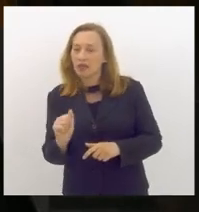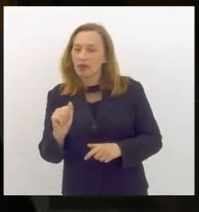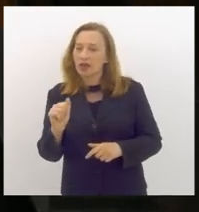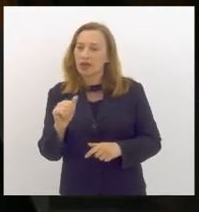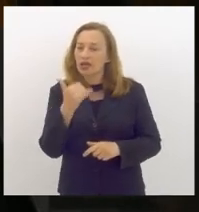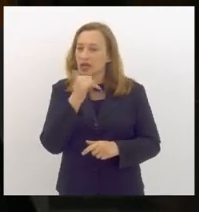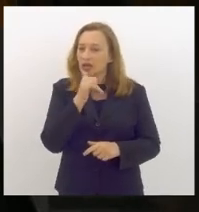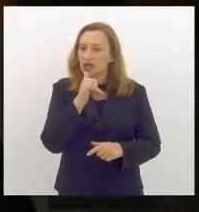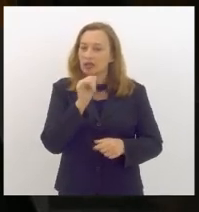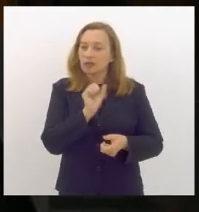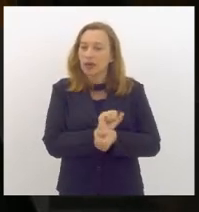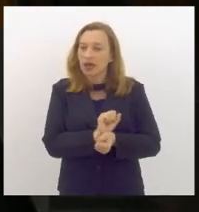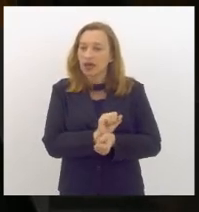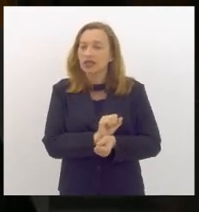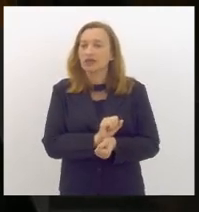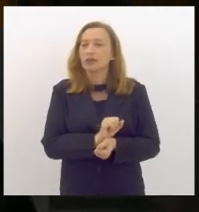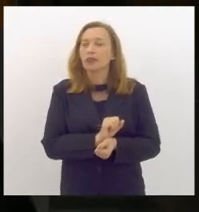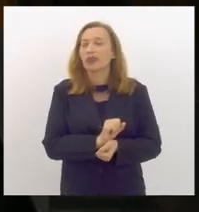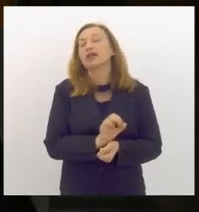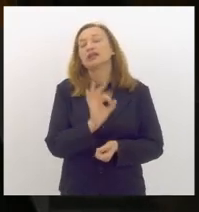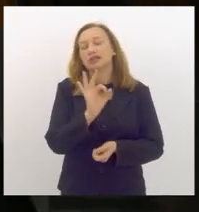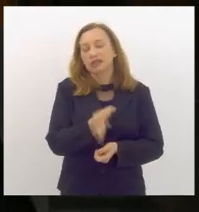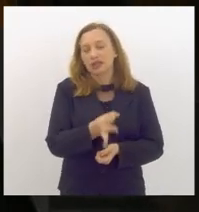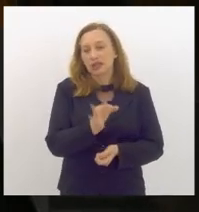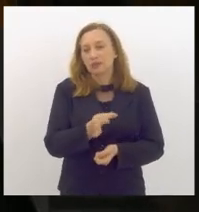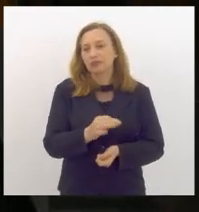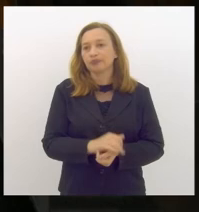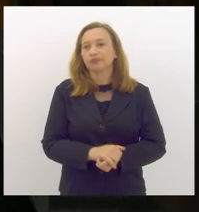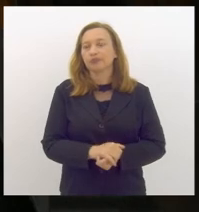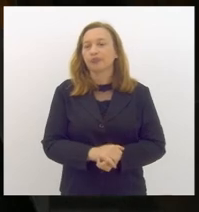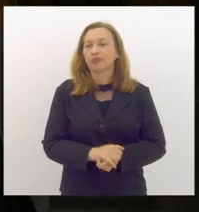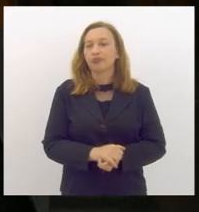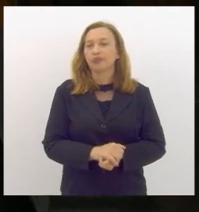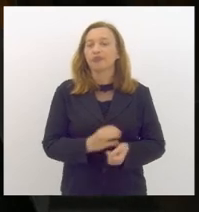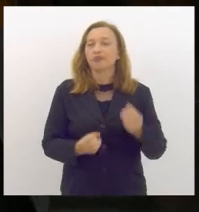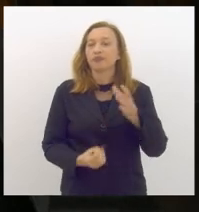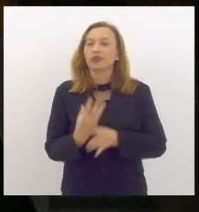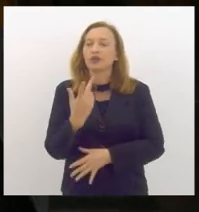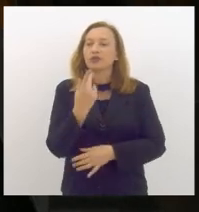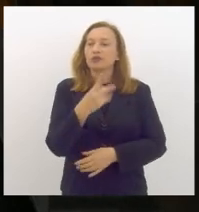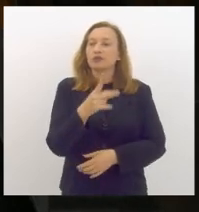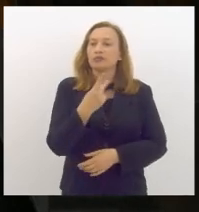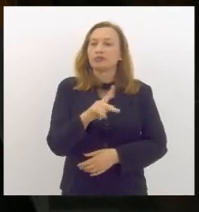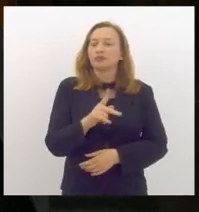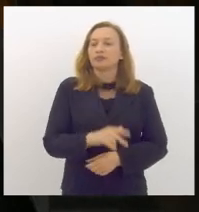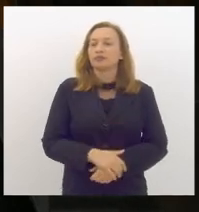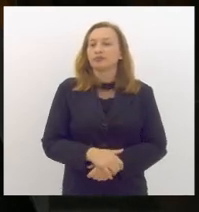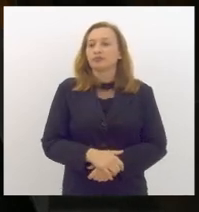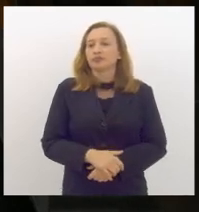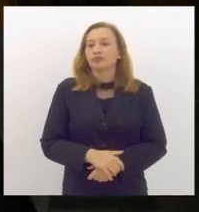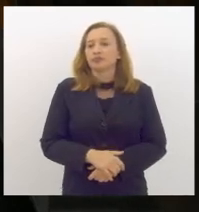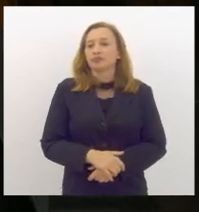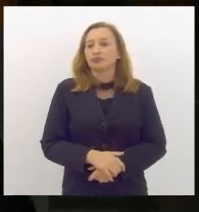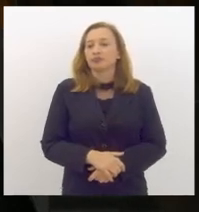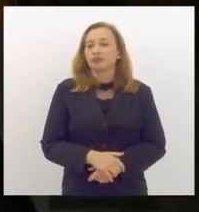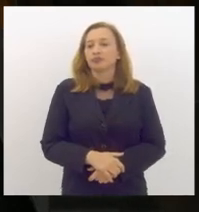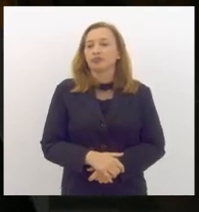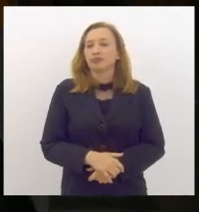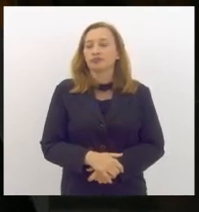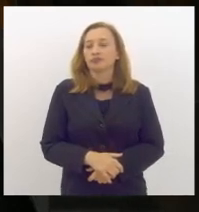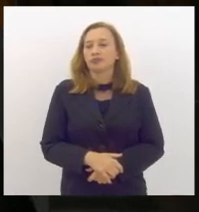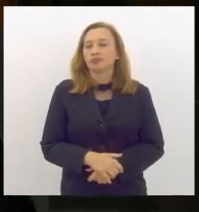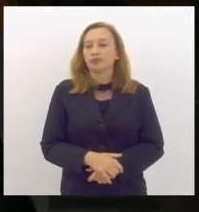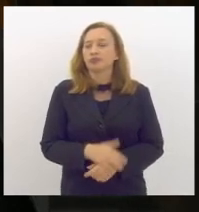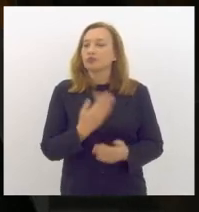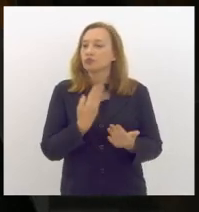operação suspensa é justamente que a instalação dela, ao não se dar por meio